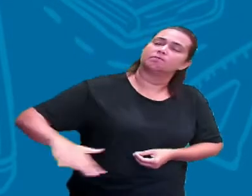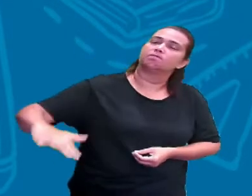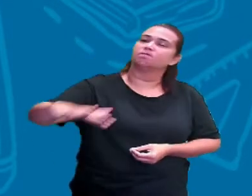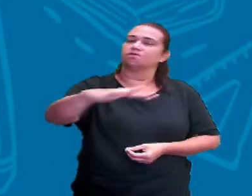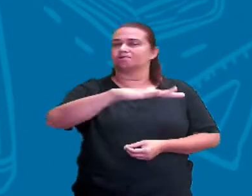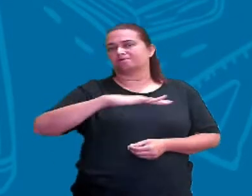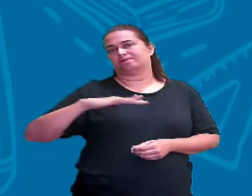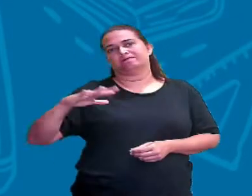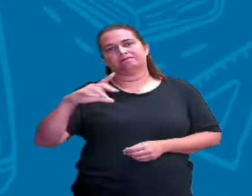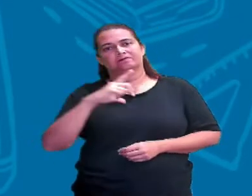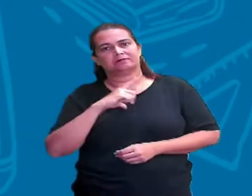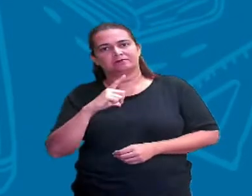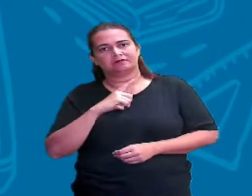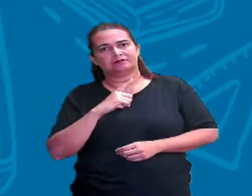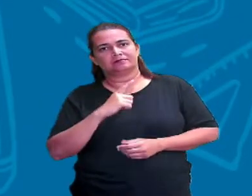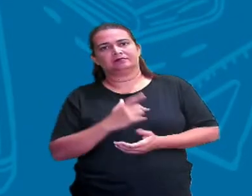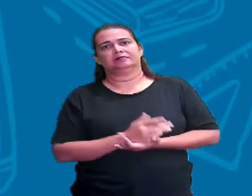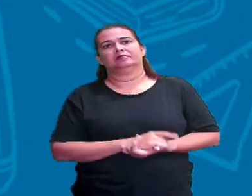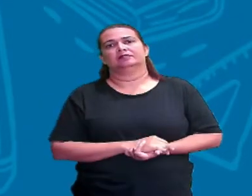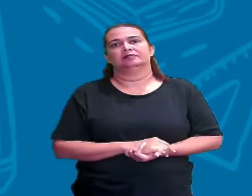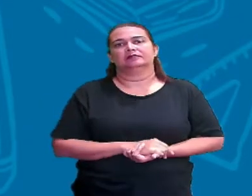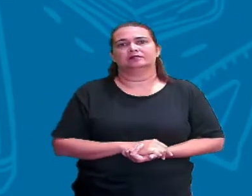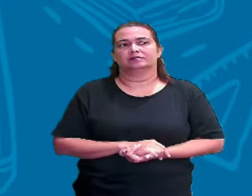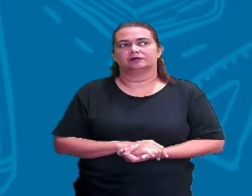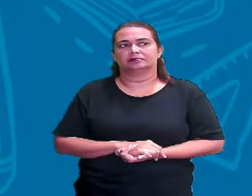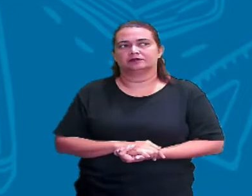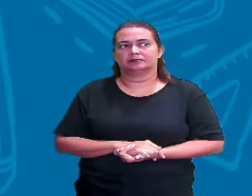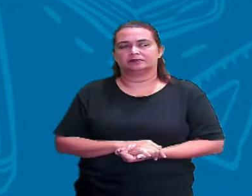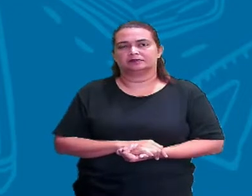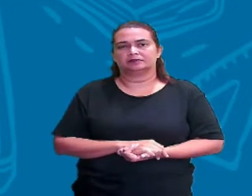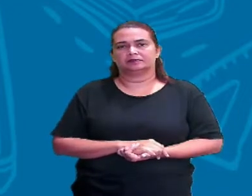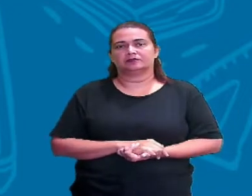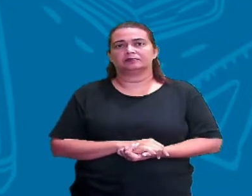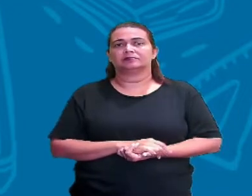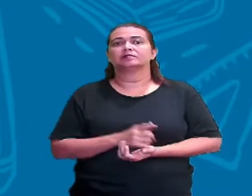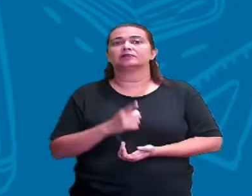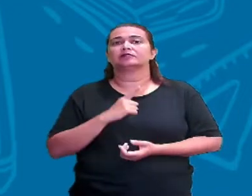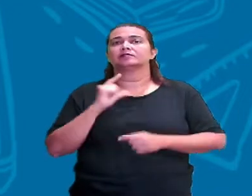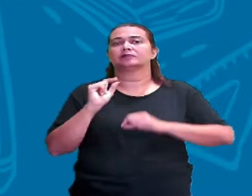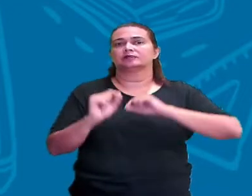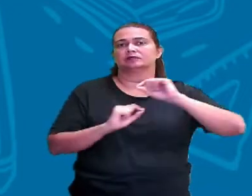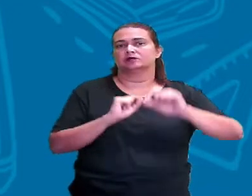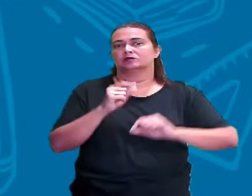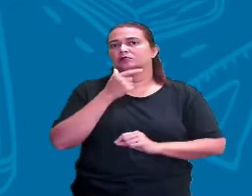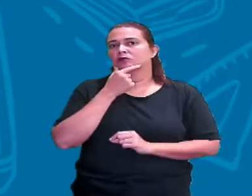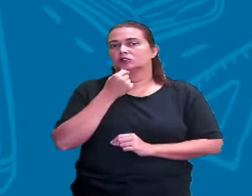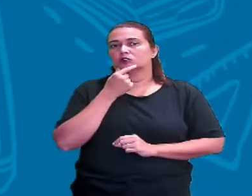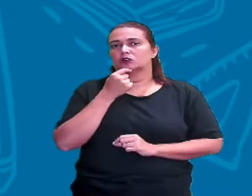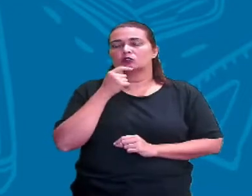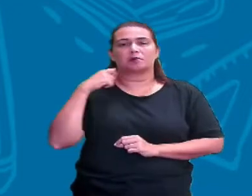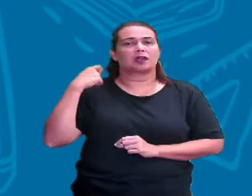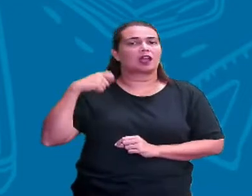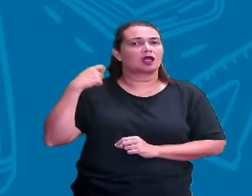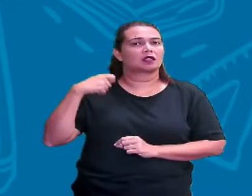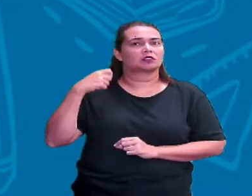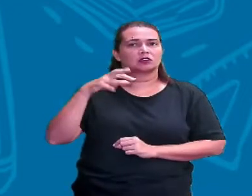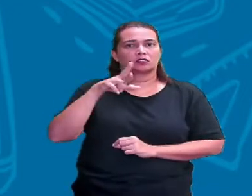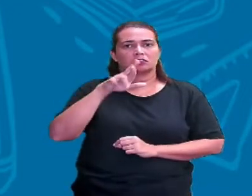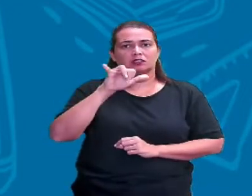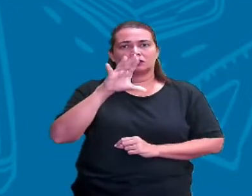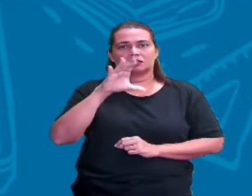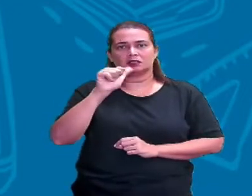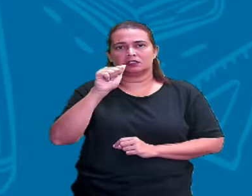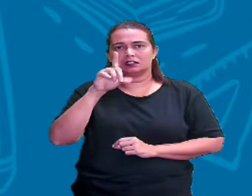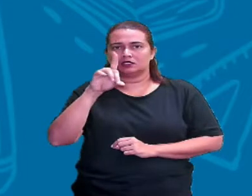tá? Eu quero trazer aqui uma pequena matéria que o Ricardo Pereira, o ator, né, Ricardo Pereira, ele dá aulas